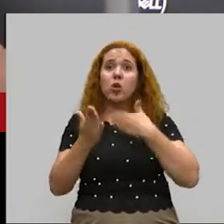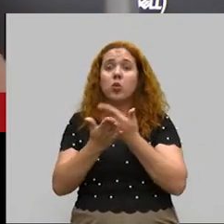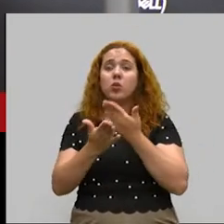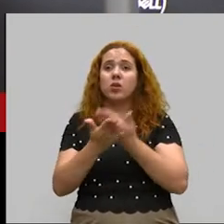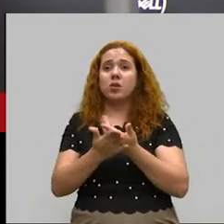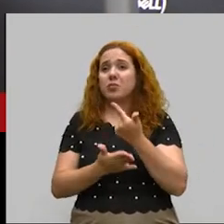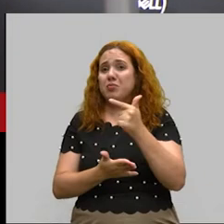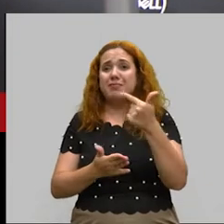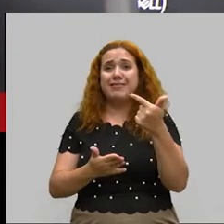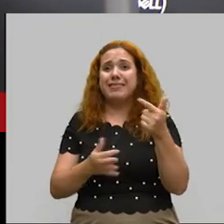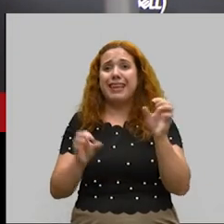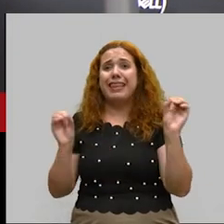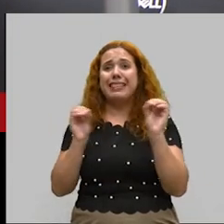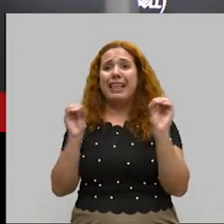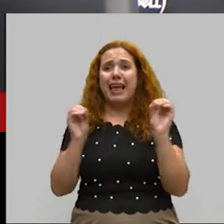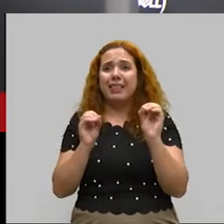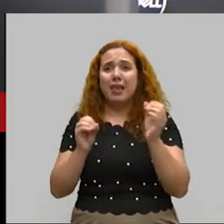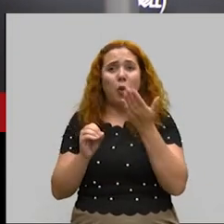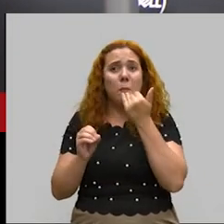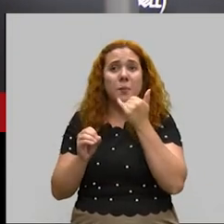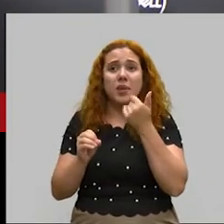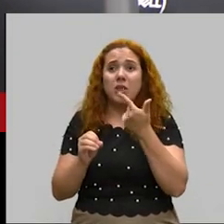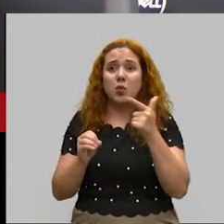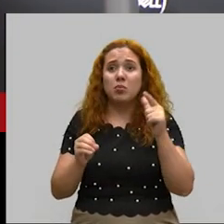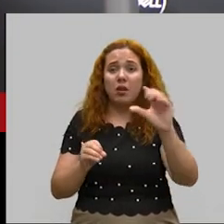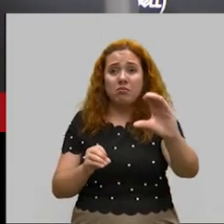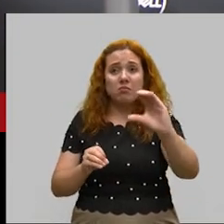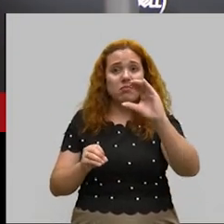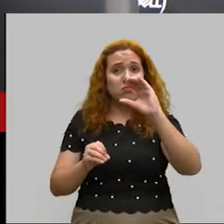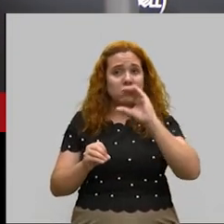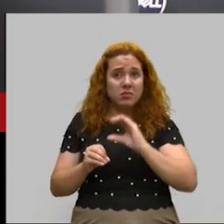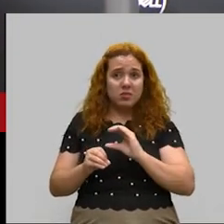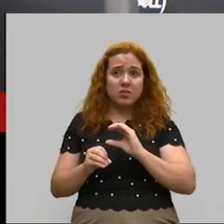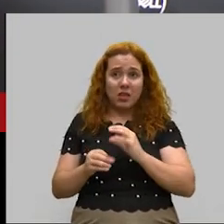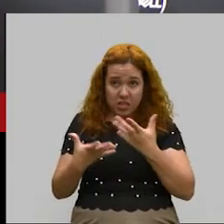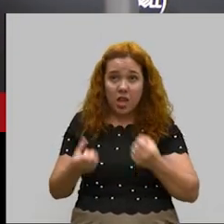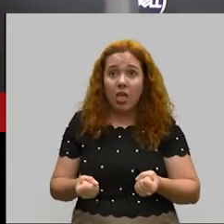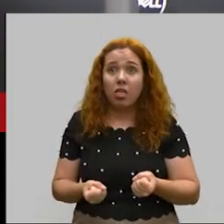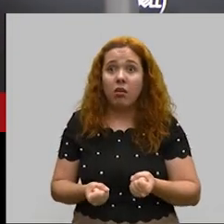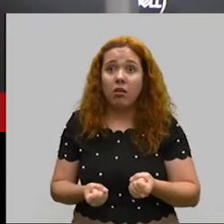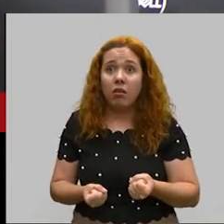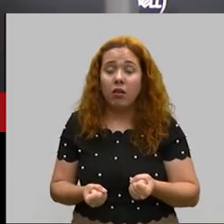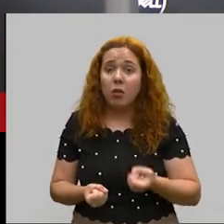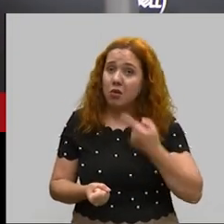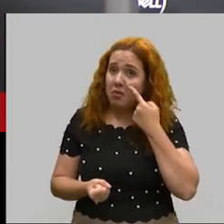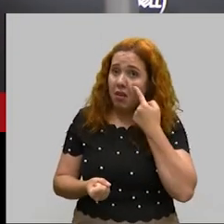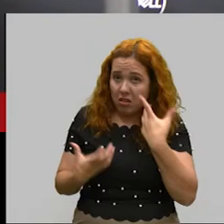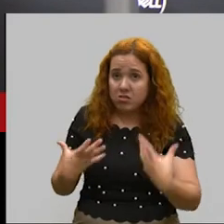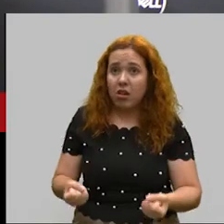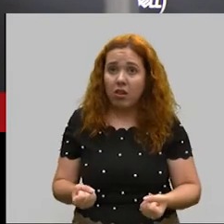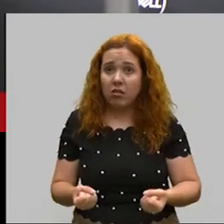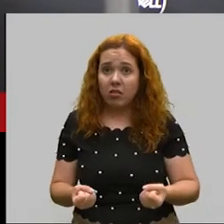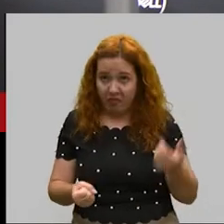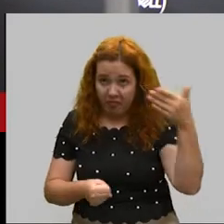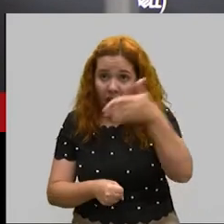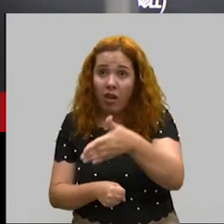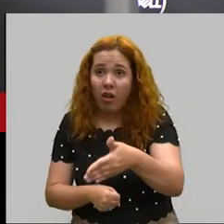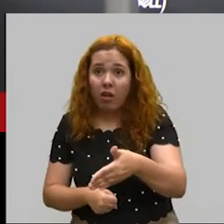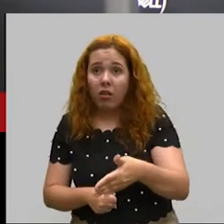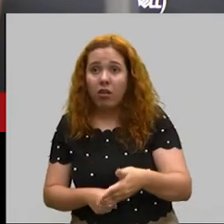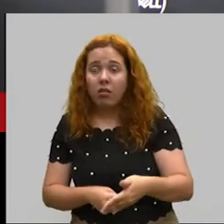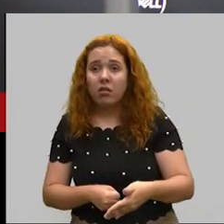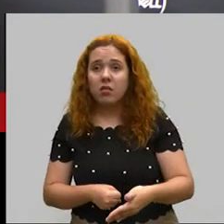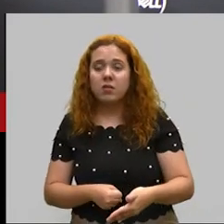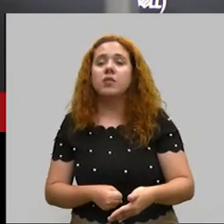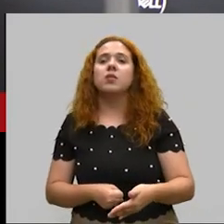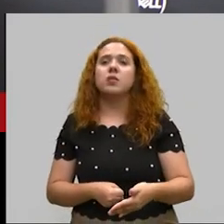recurso garantido para alimentação eu queria ver essas pessoas ir para lá sabe eu queria ver vocês ir para lá é só isso muito